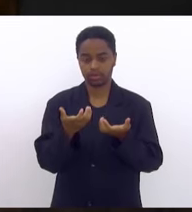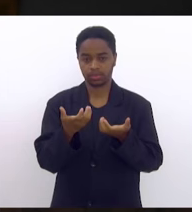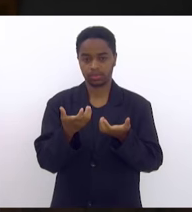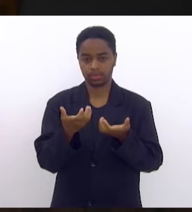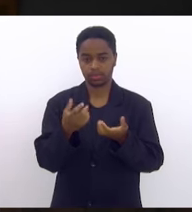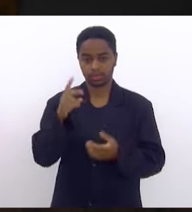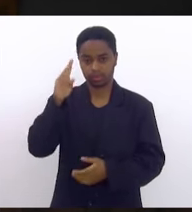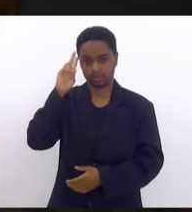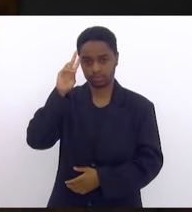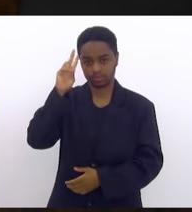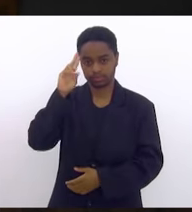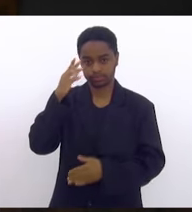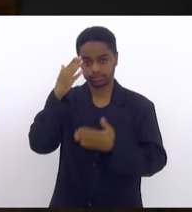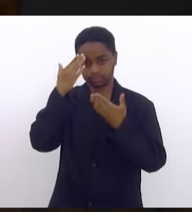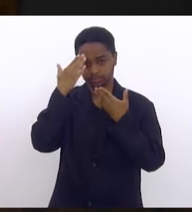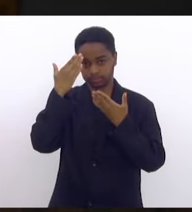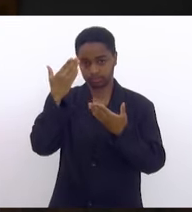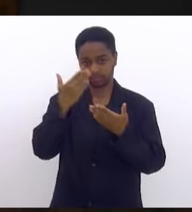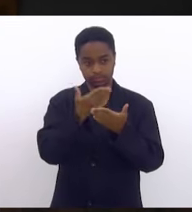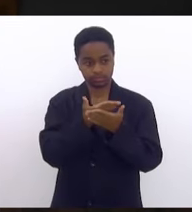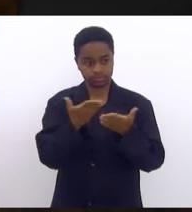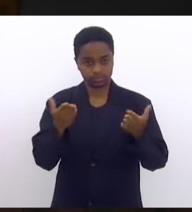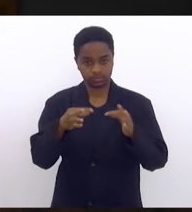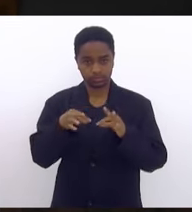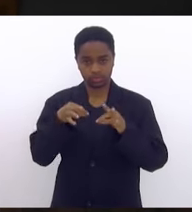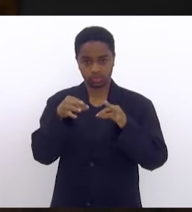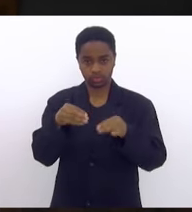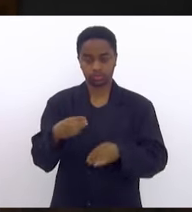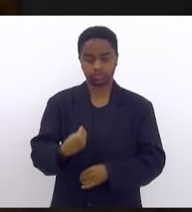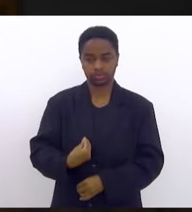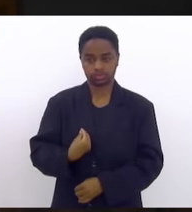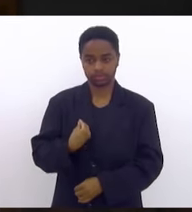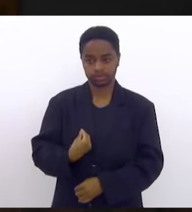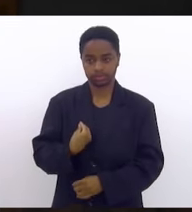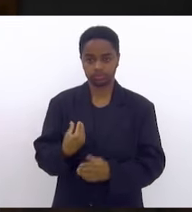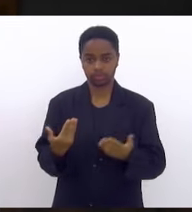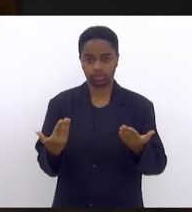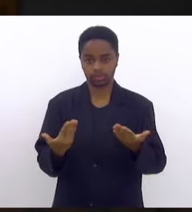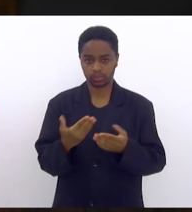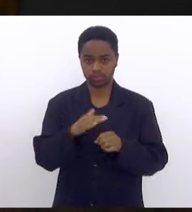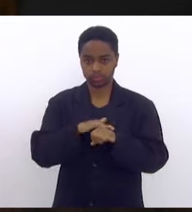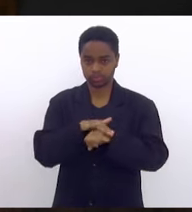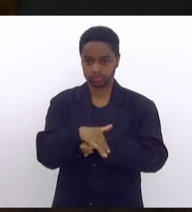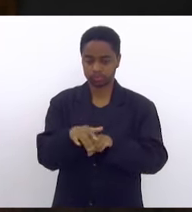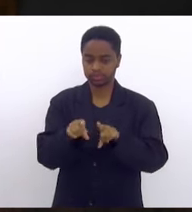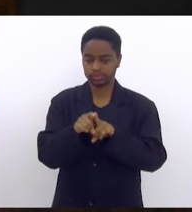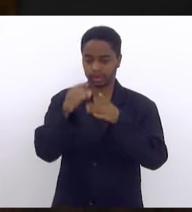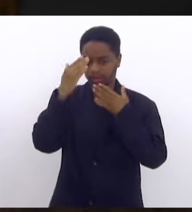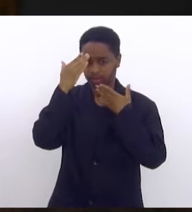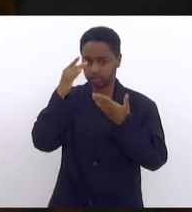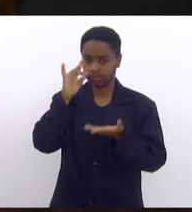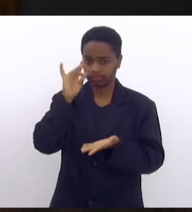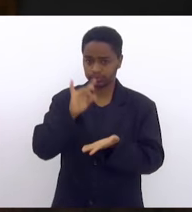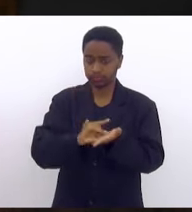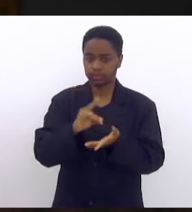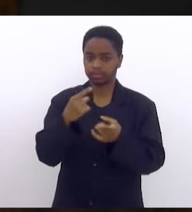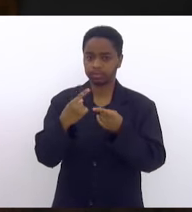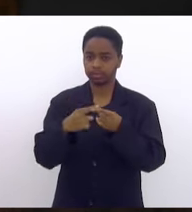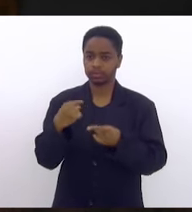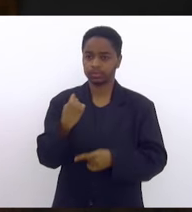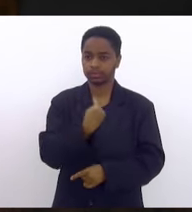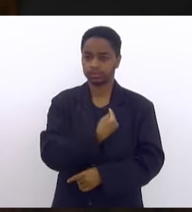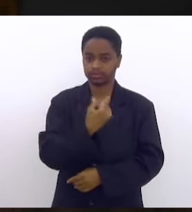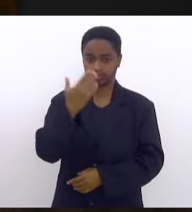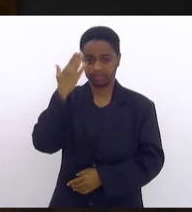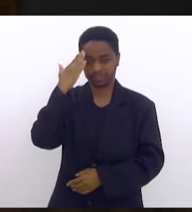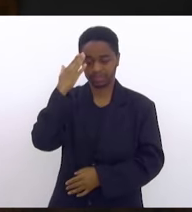aqui, agradecer a todos presentes que vieram aqui essa noite, agradecer de verdade, porque nós sabemos que